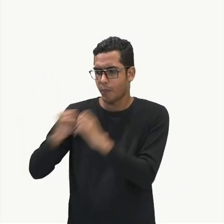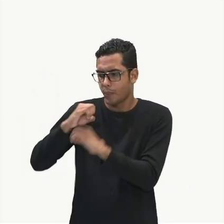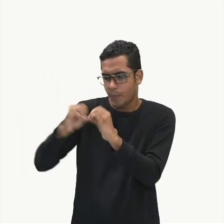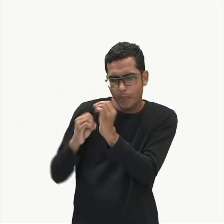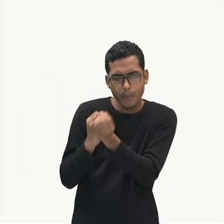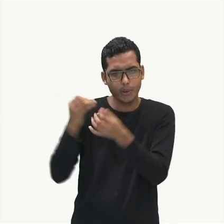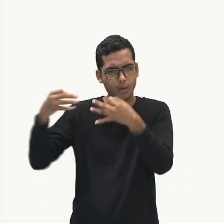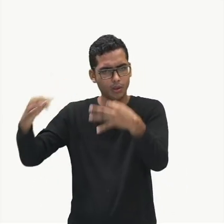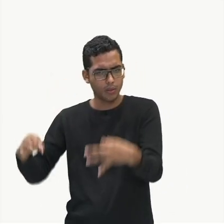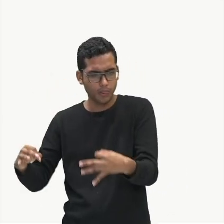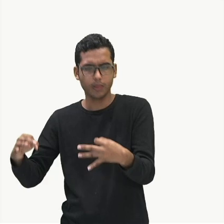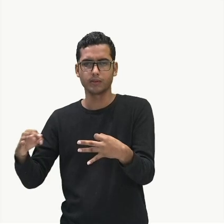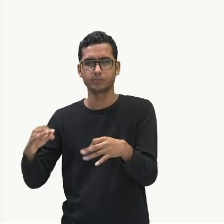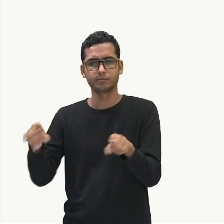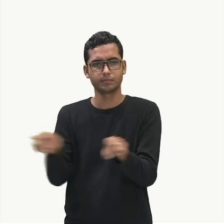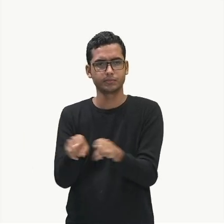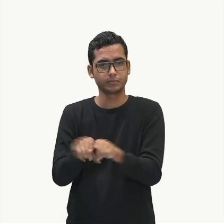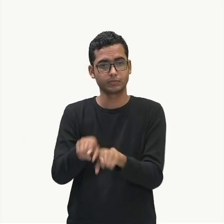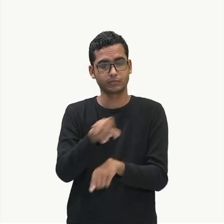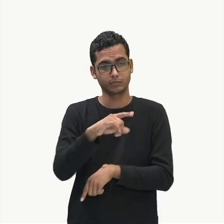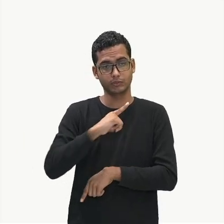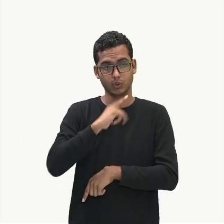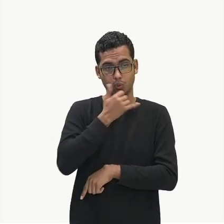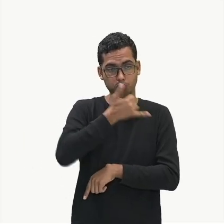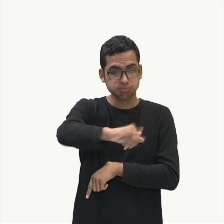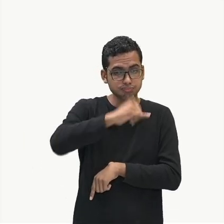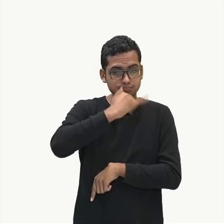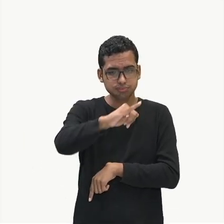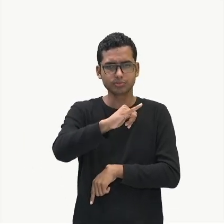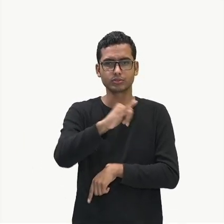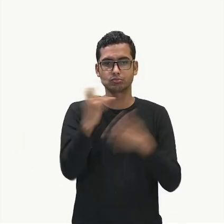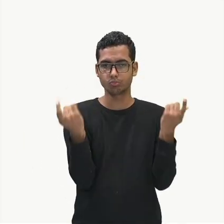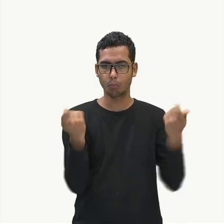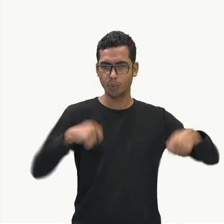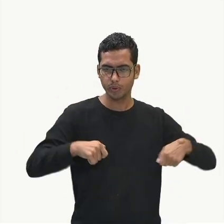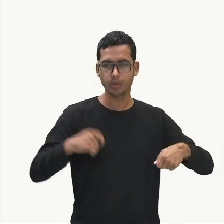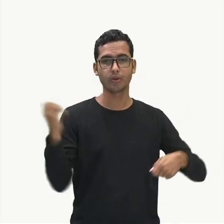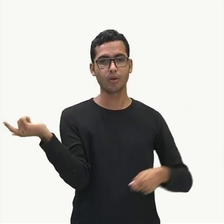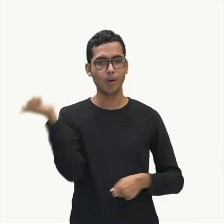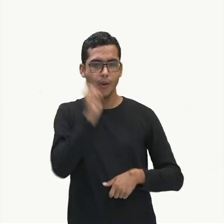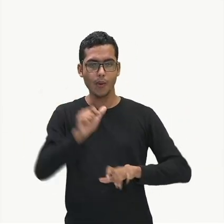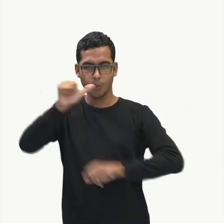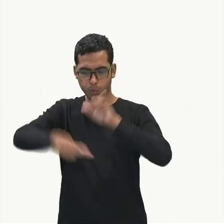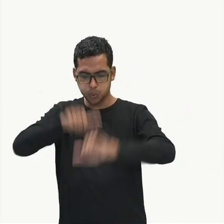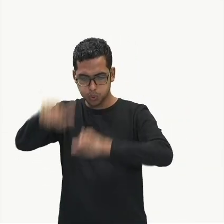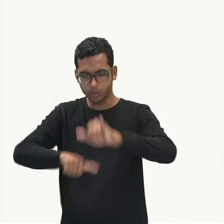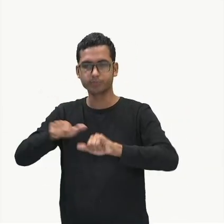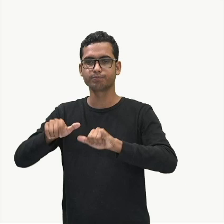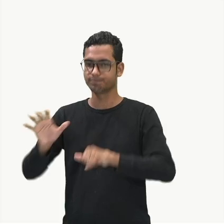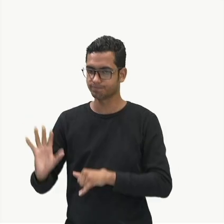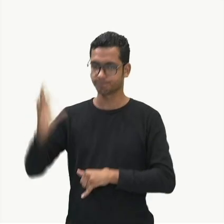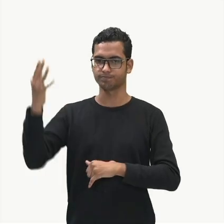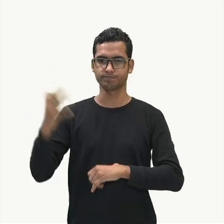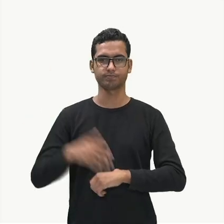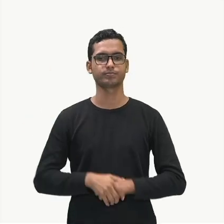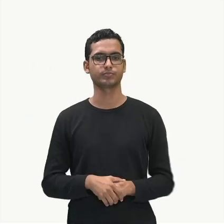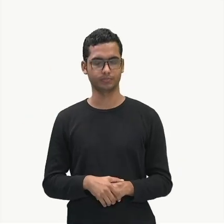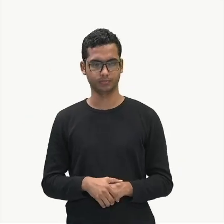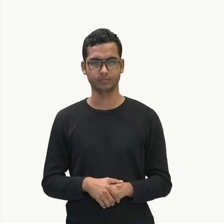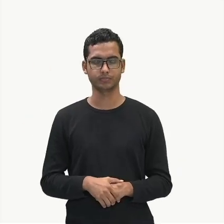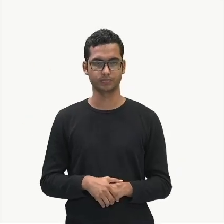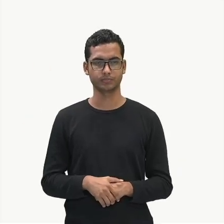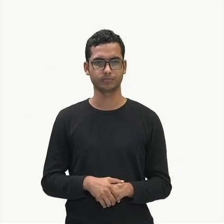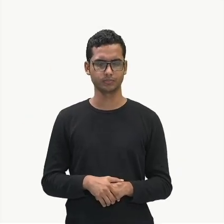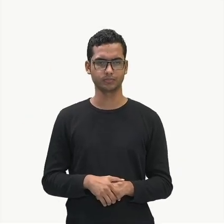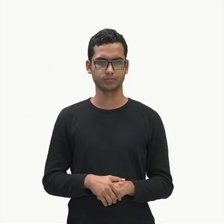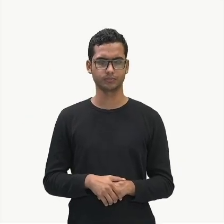uma outra condição é que se tenha energia suficiente para que uma reação aconteça.